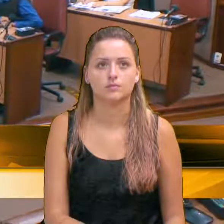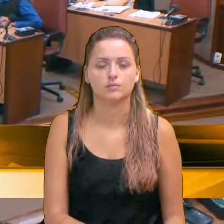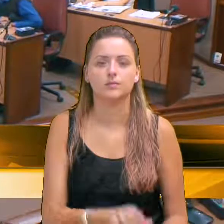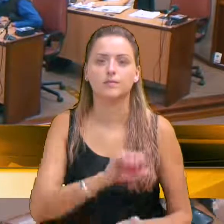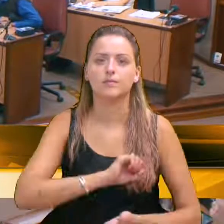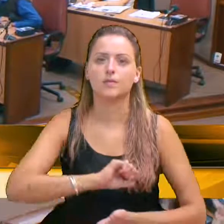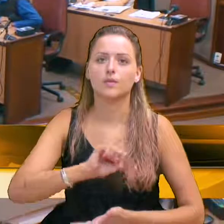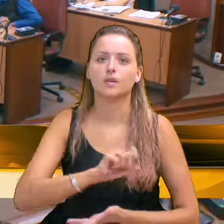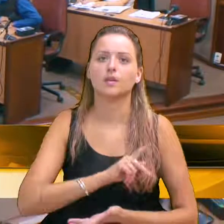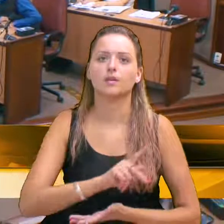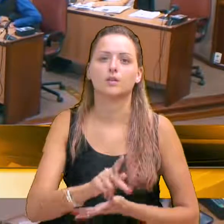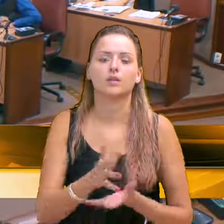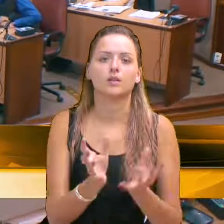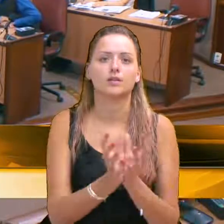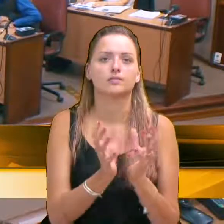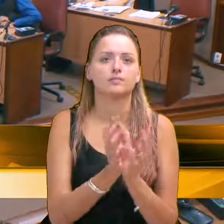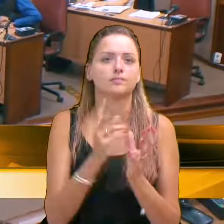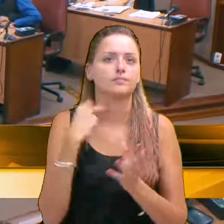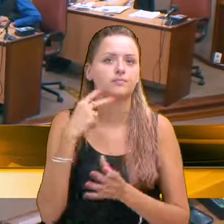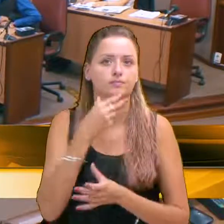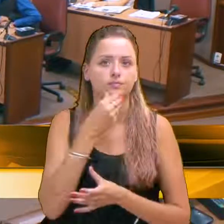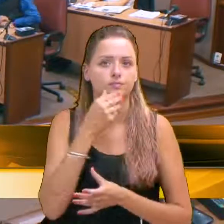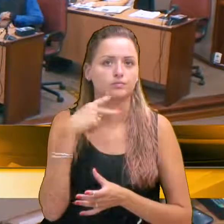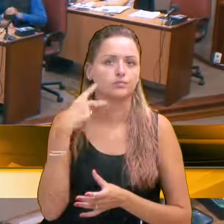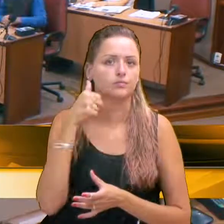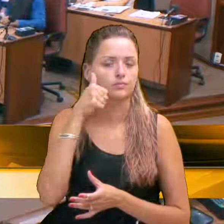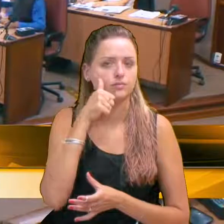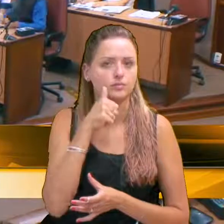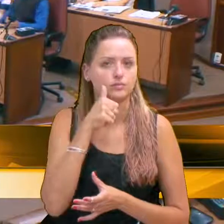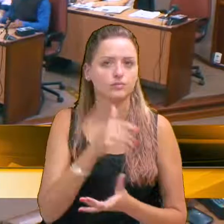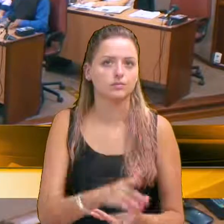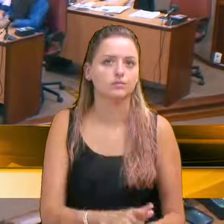Senhor presidente, colegas vereadoras e vereadores,